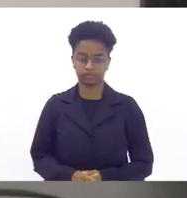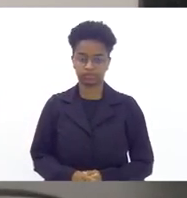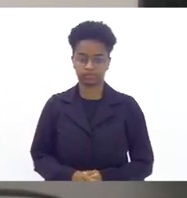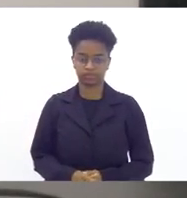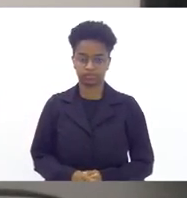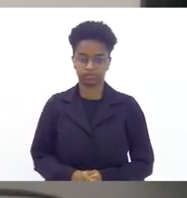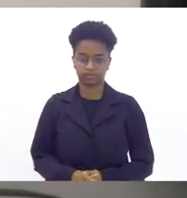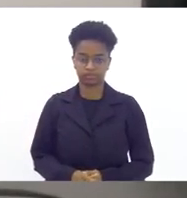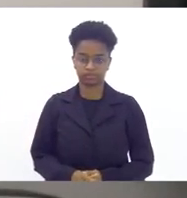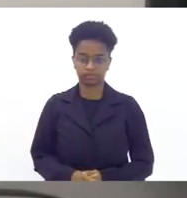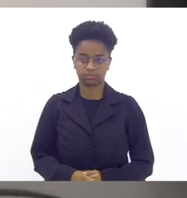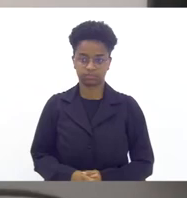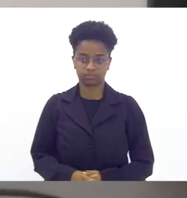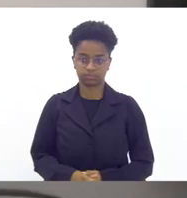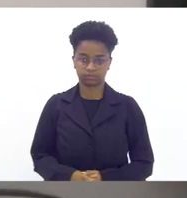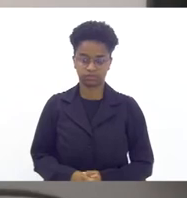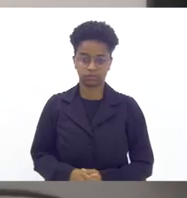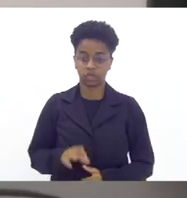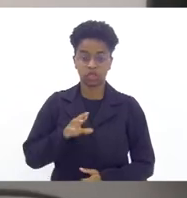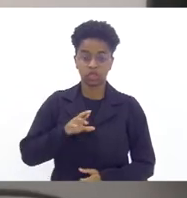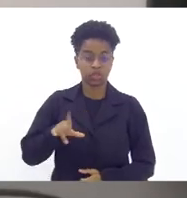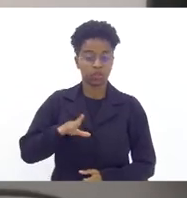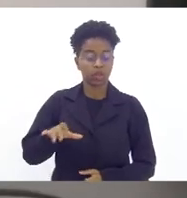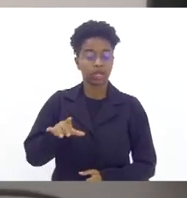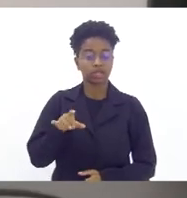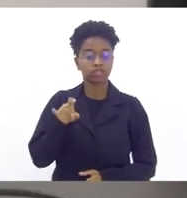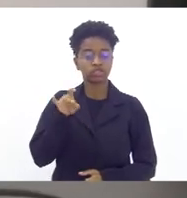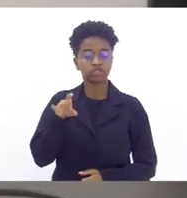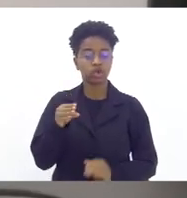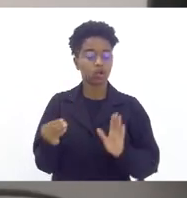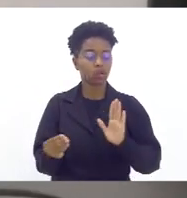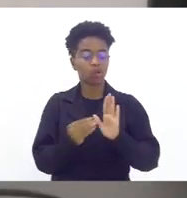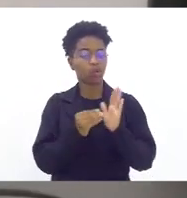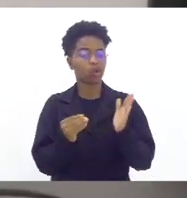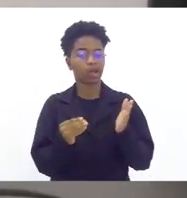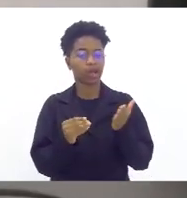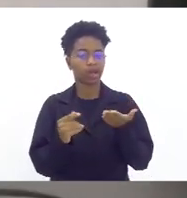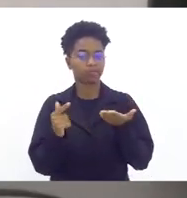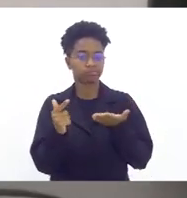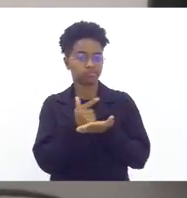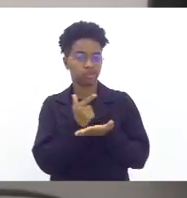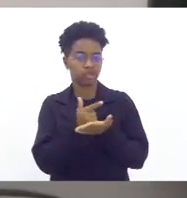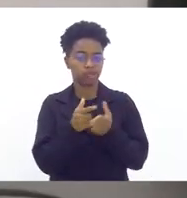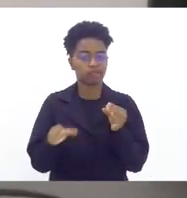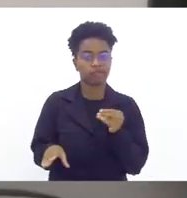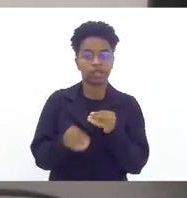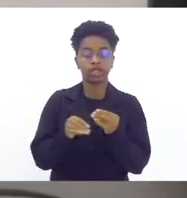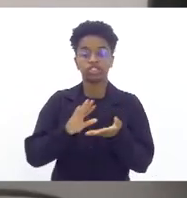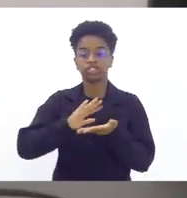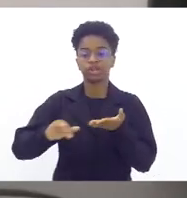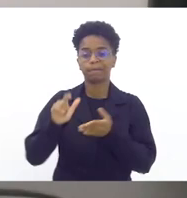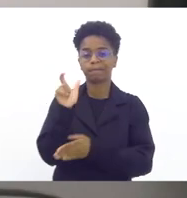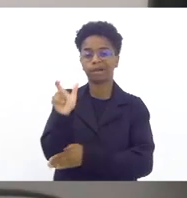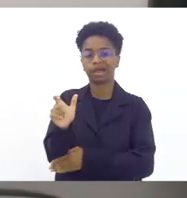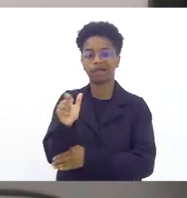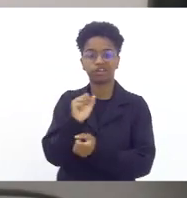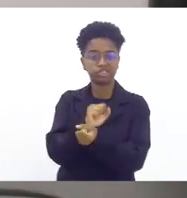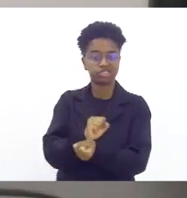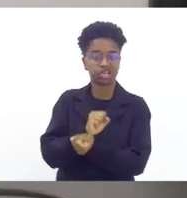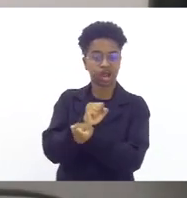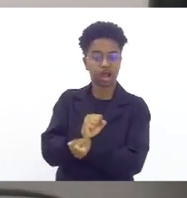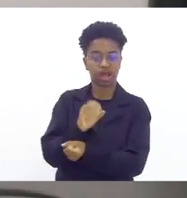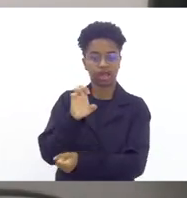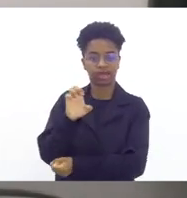não basta somente colocar nos livros didáticos, tirar a palavra escravo e colocar para